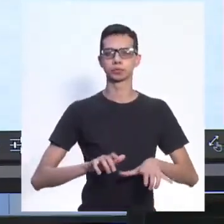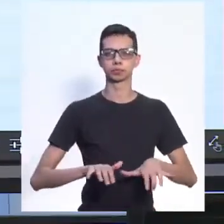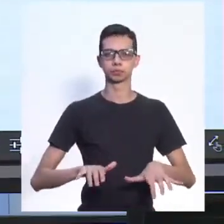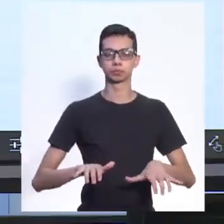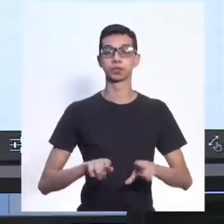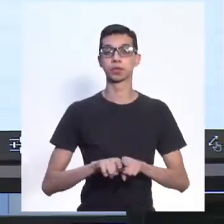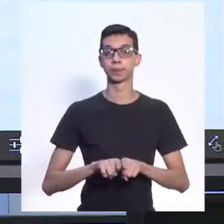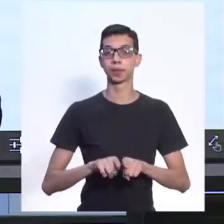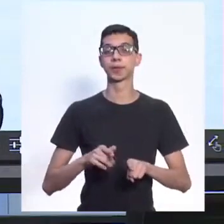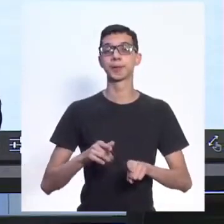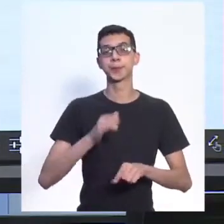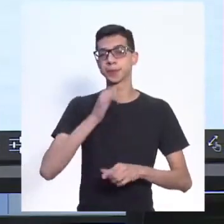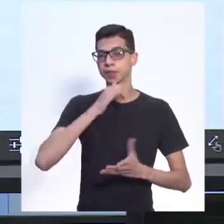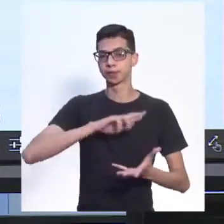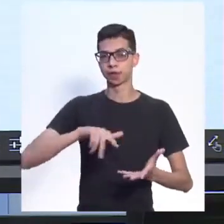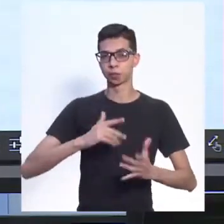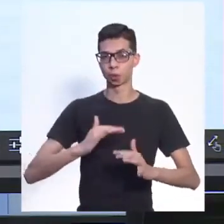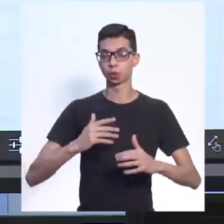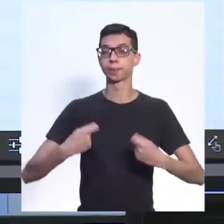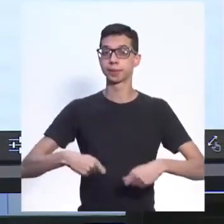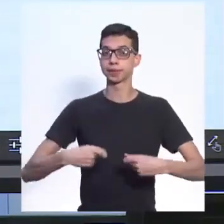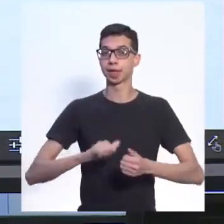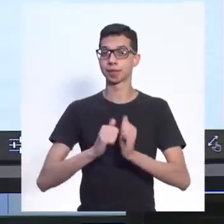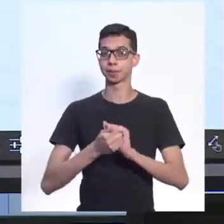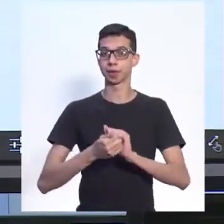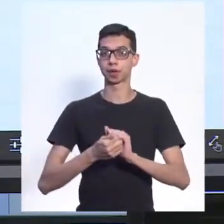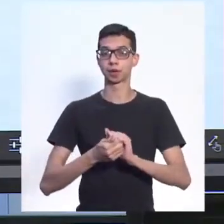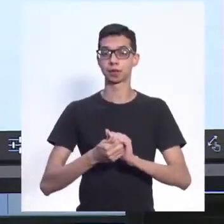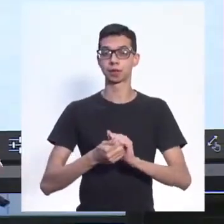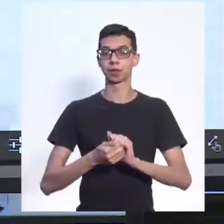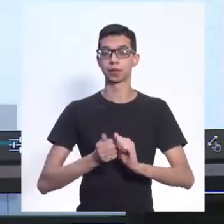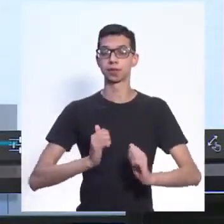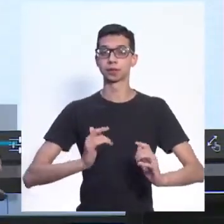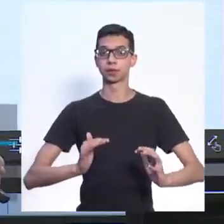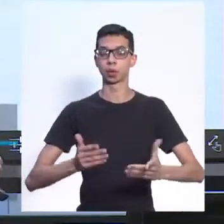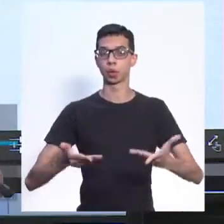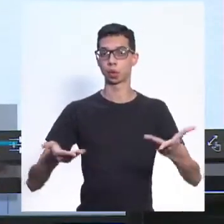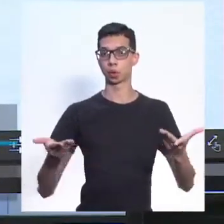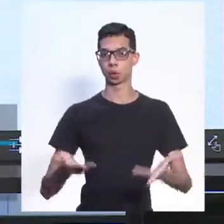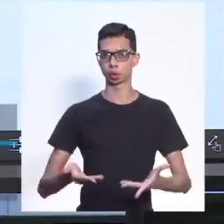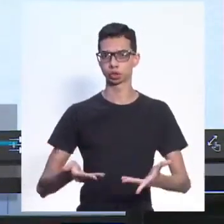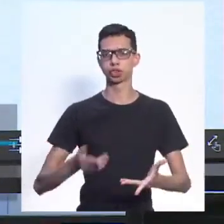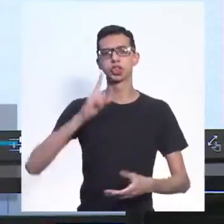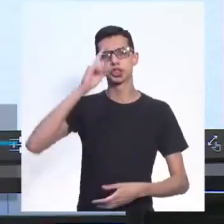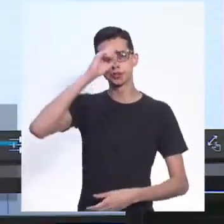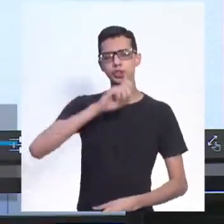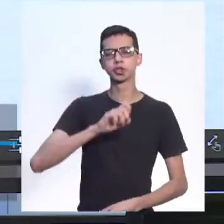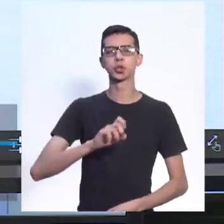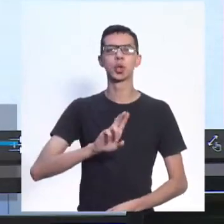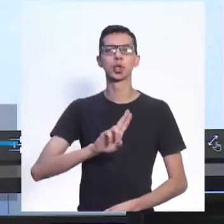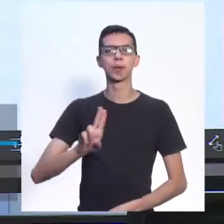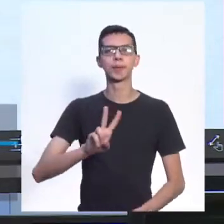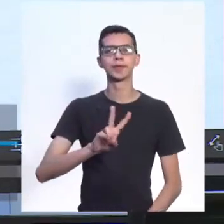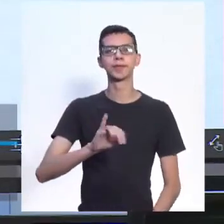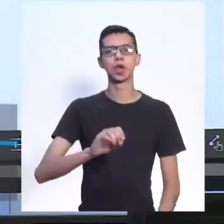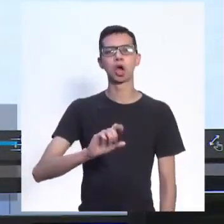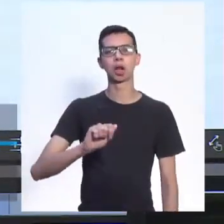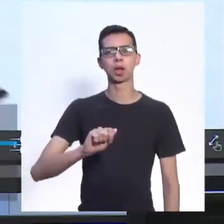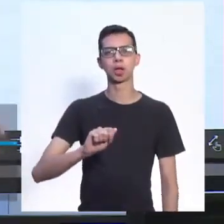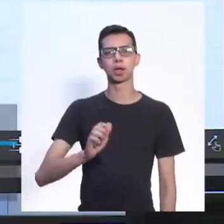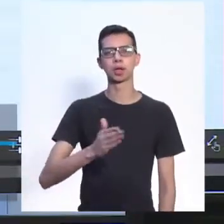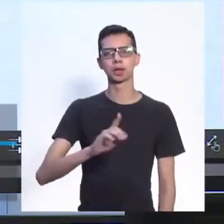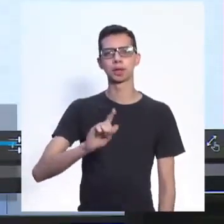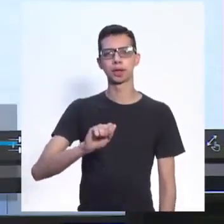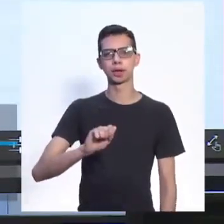os instrumentos musicais atuais. Dificilmente eu vou conseguir encontrar uma viola da gamba hoje em dia, né? Até acha, mas é meio difícil, tá? Então,